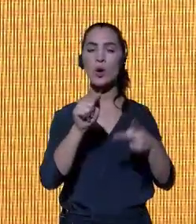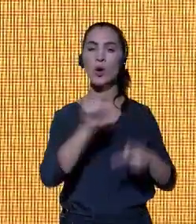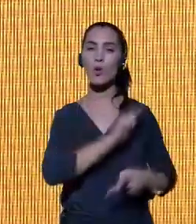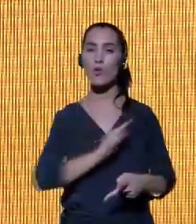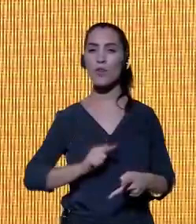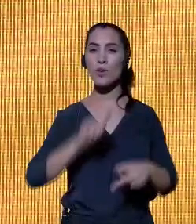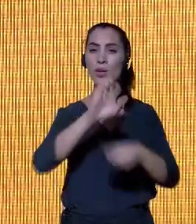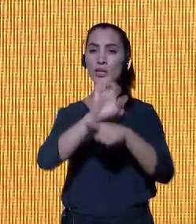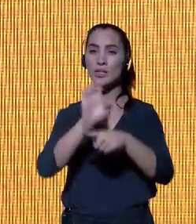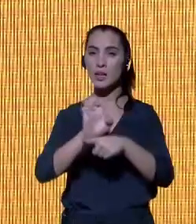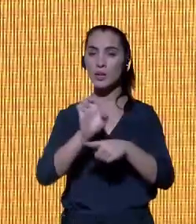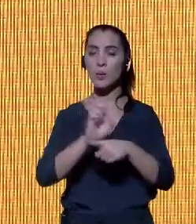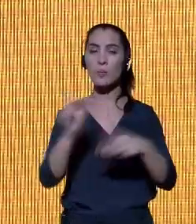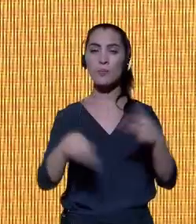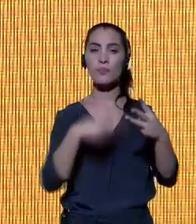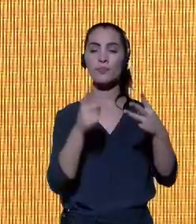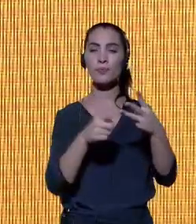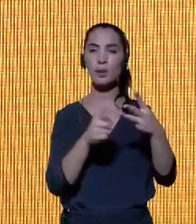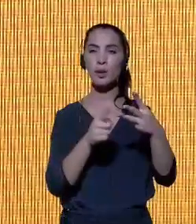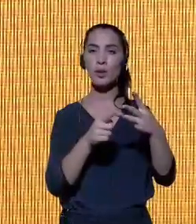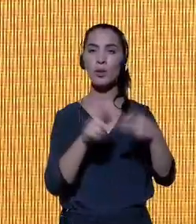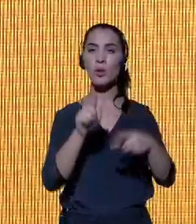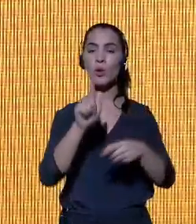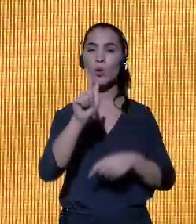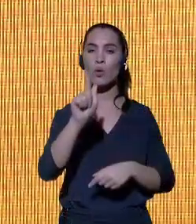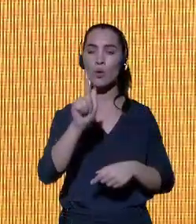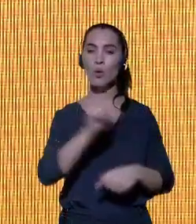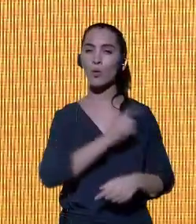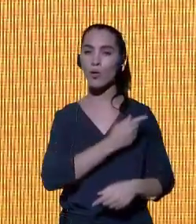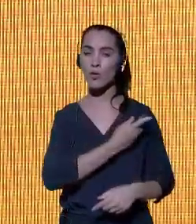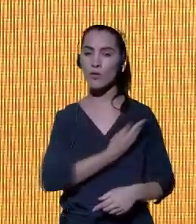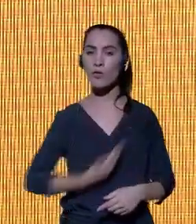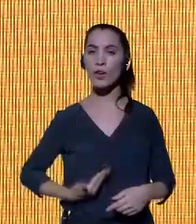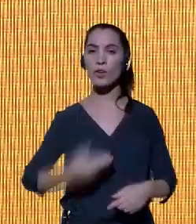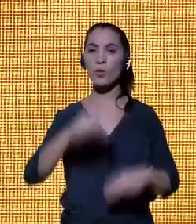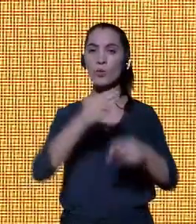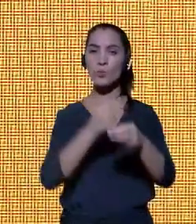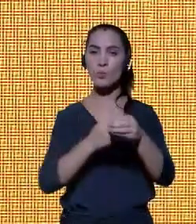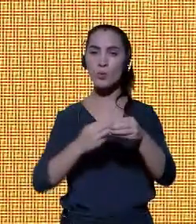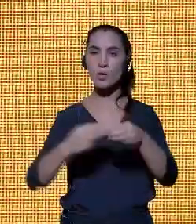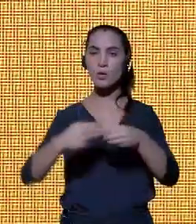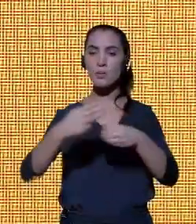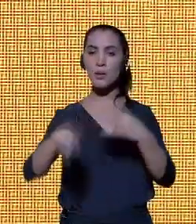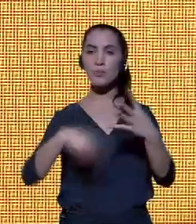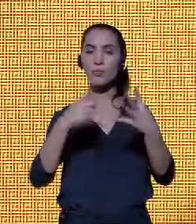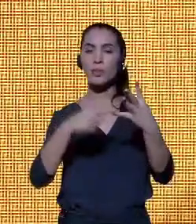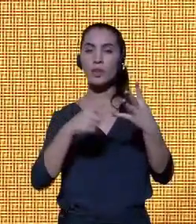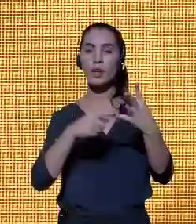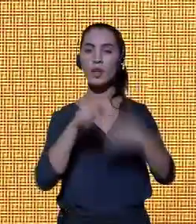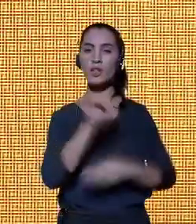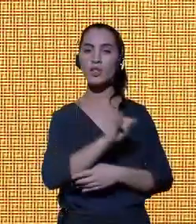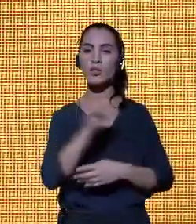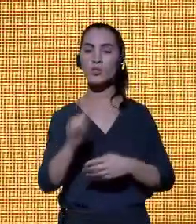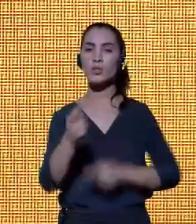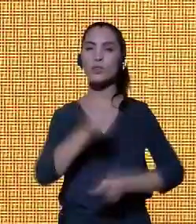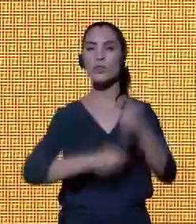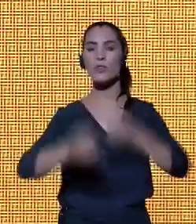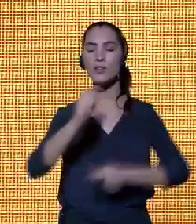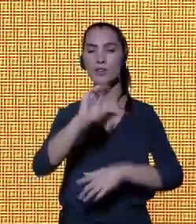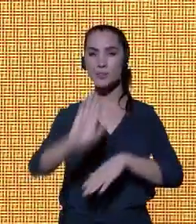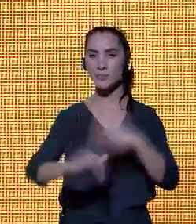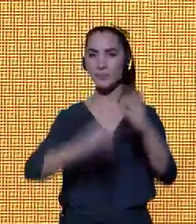governos estaduais. A categoria 3, governos municipais. E a categoria 4, instituições financeiras